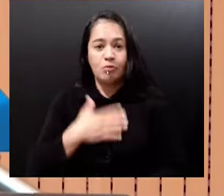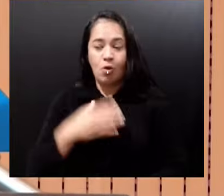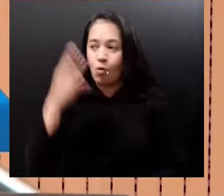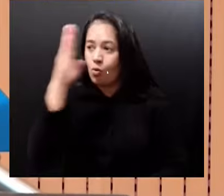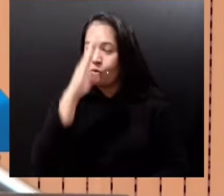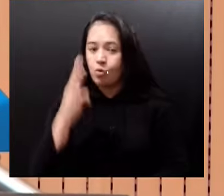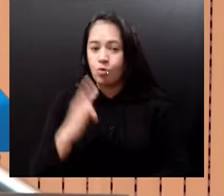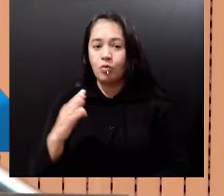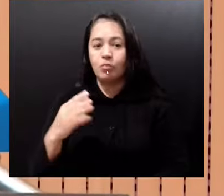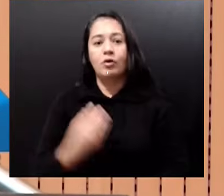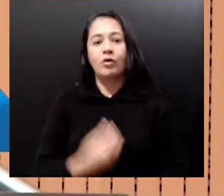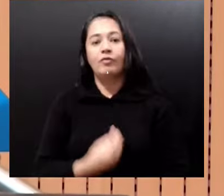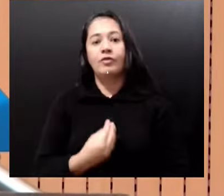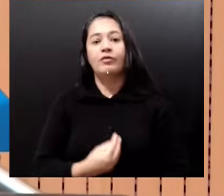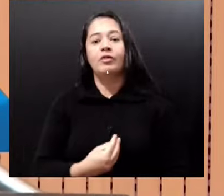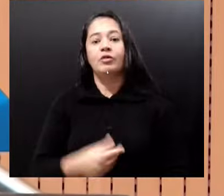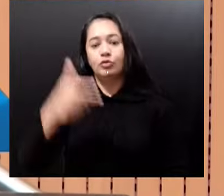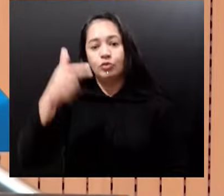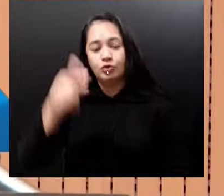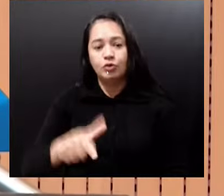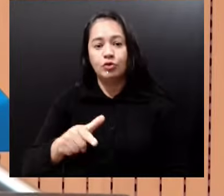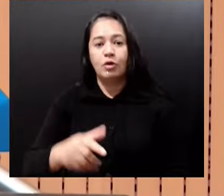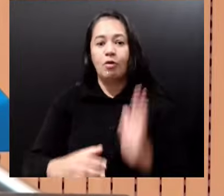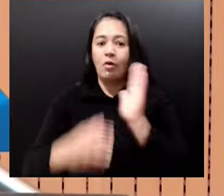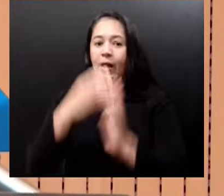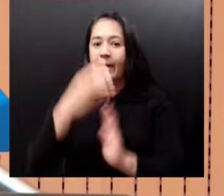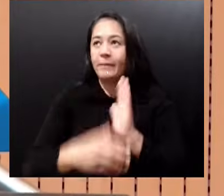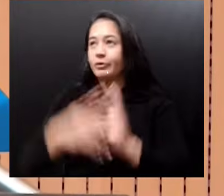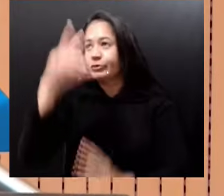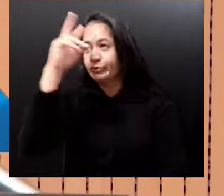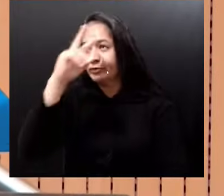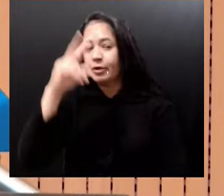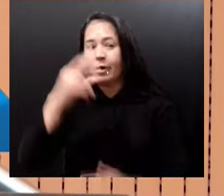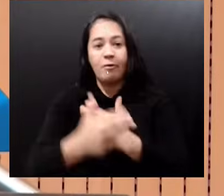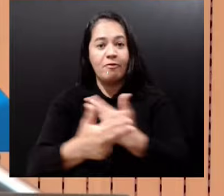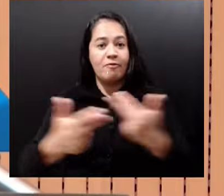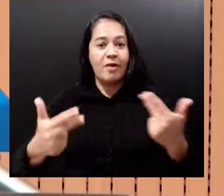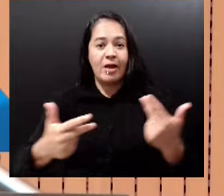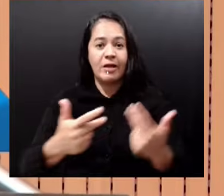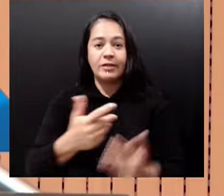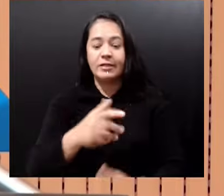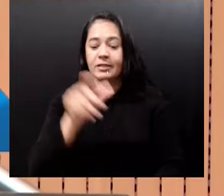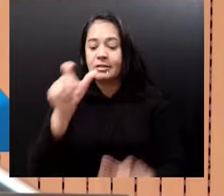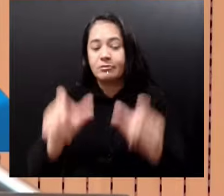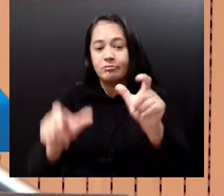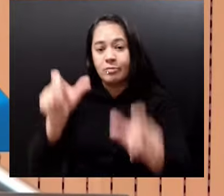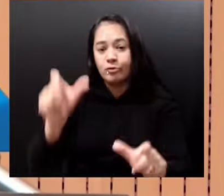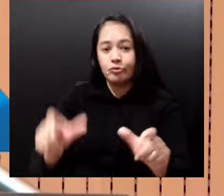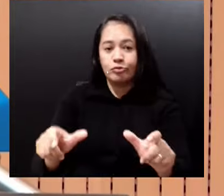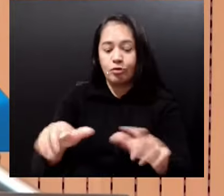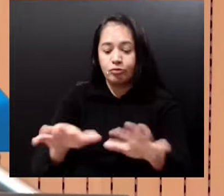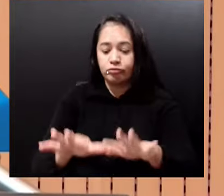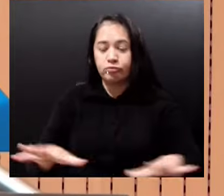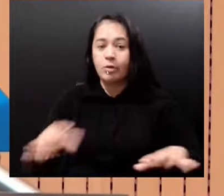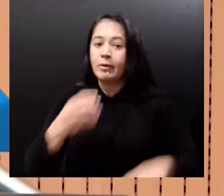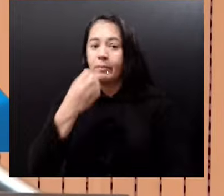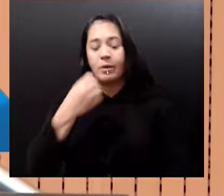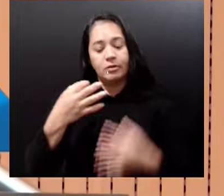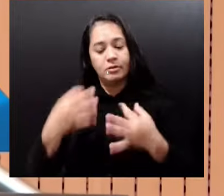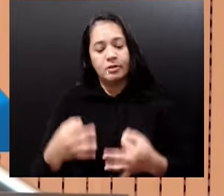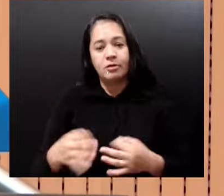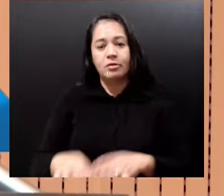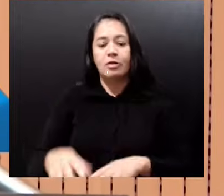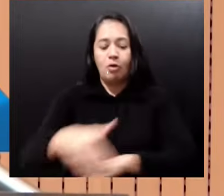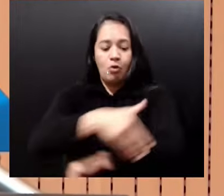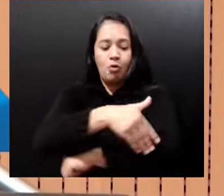um capítulo histórico. Milhares de homens e mulheres do bem saíram às ruas em todo o